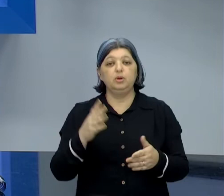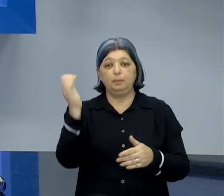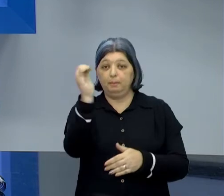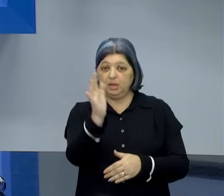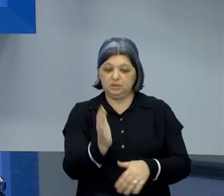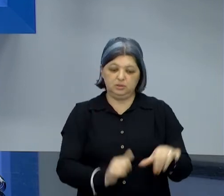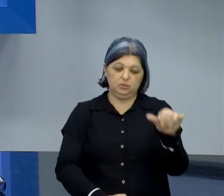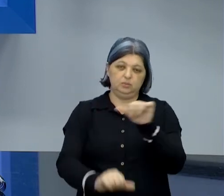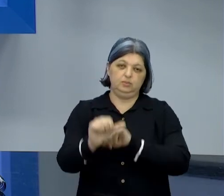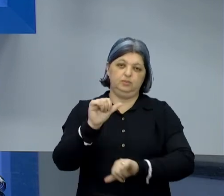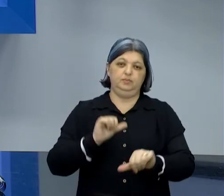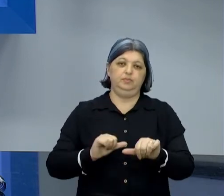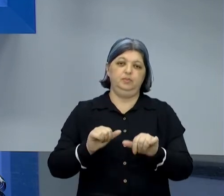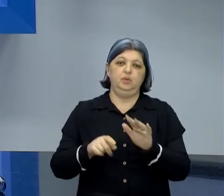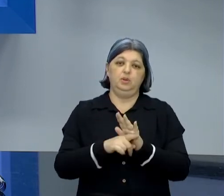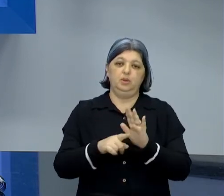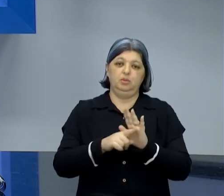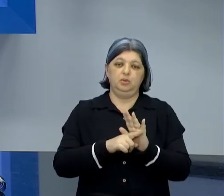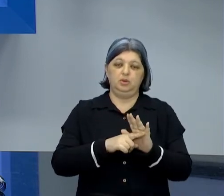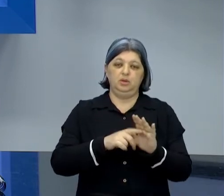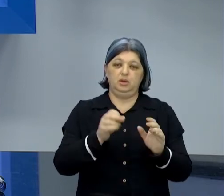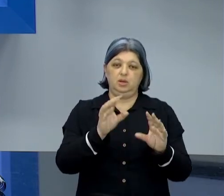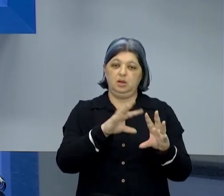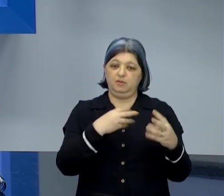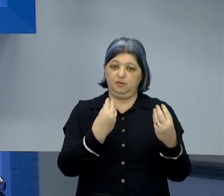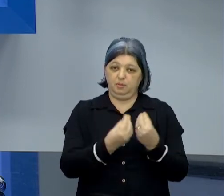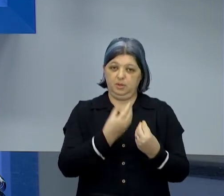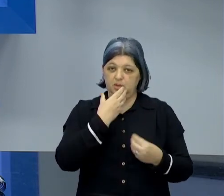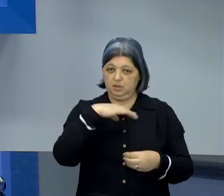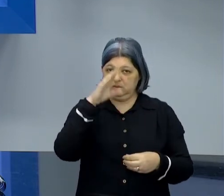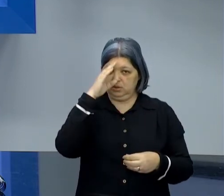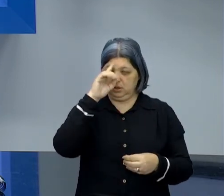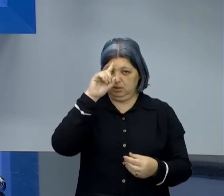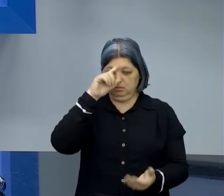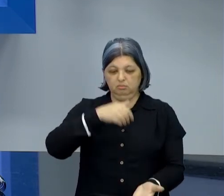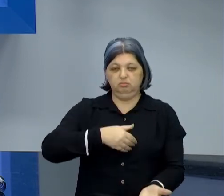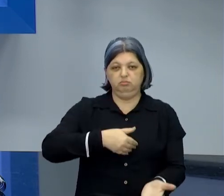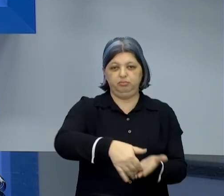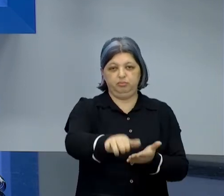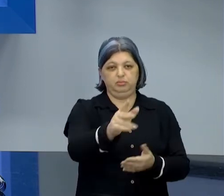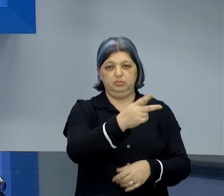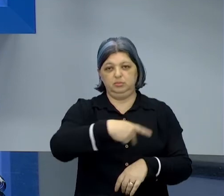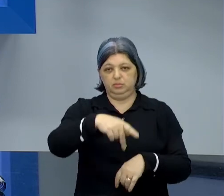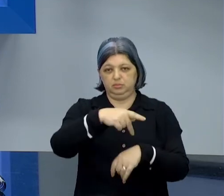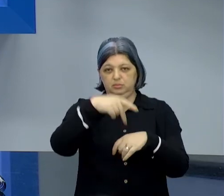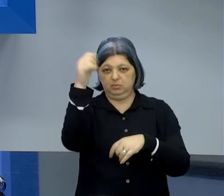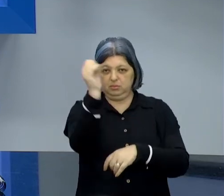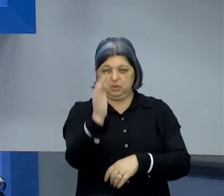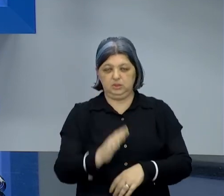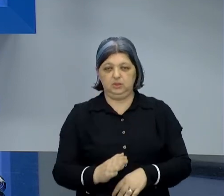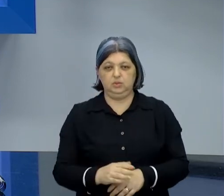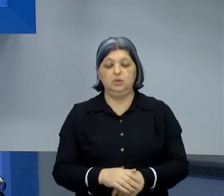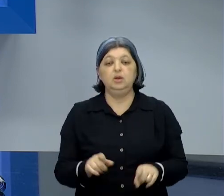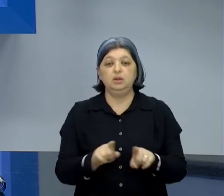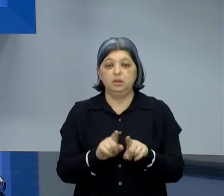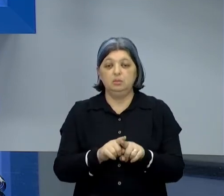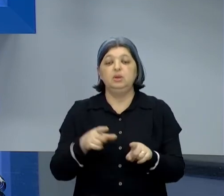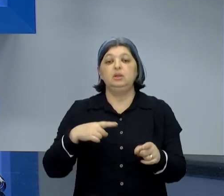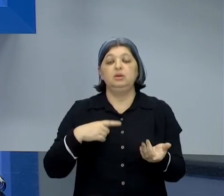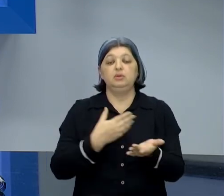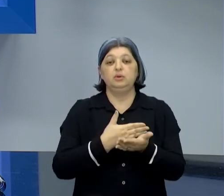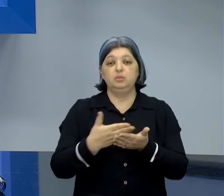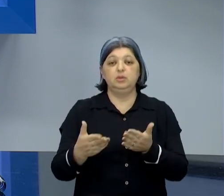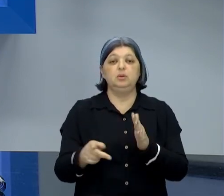a família real foi expulsa do Brasil e nós tivemos uma nova Constituição e tivemos também o início